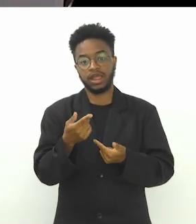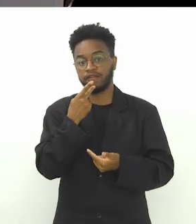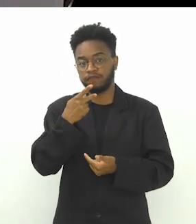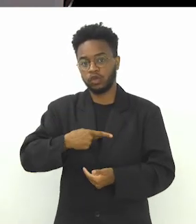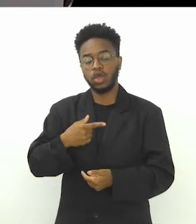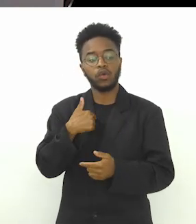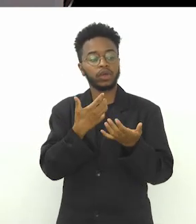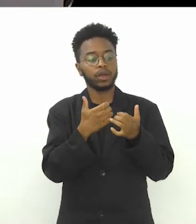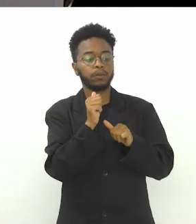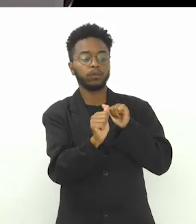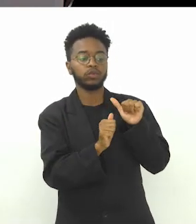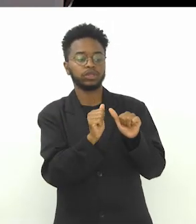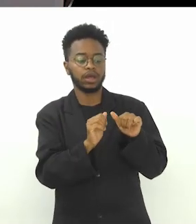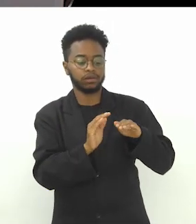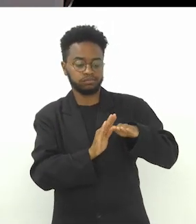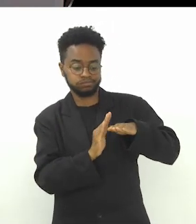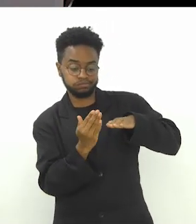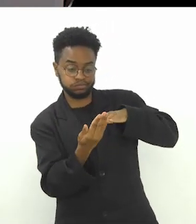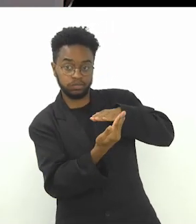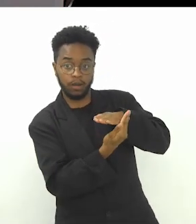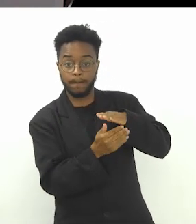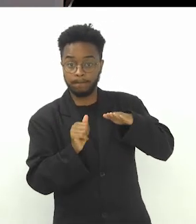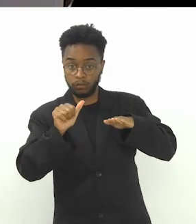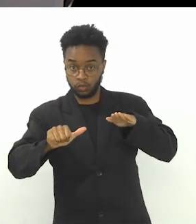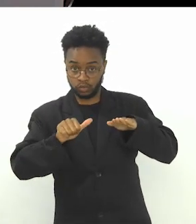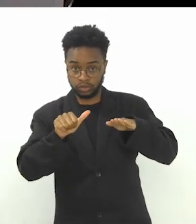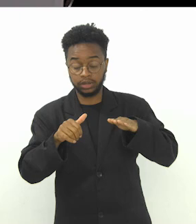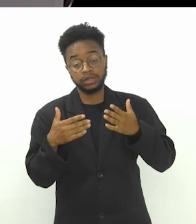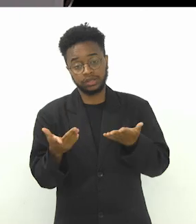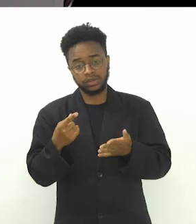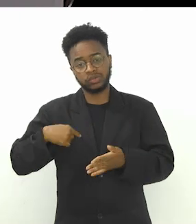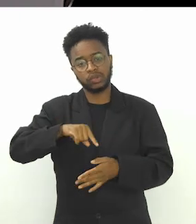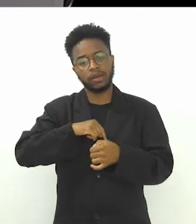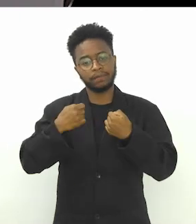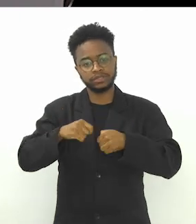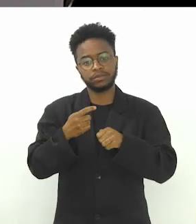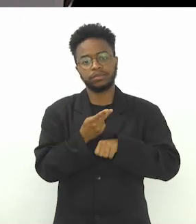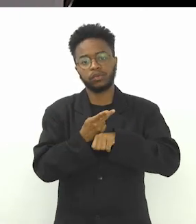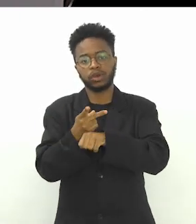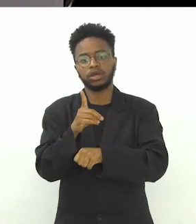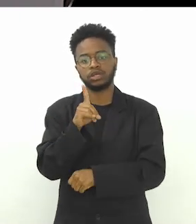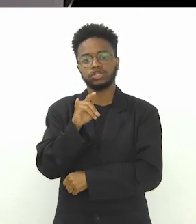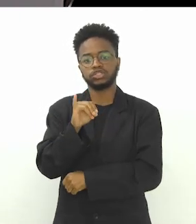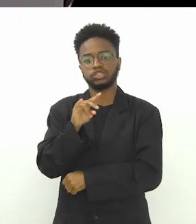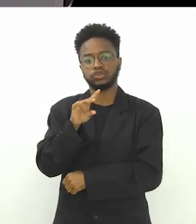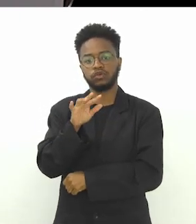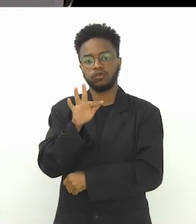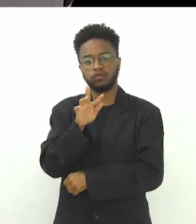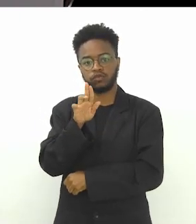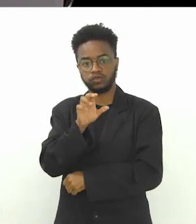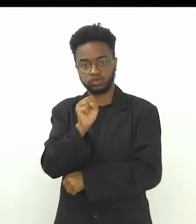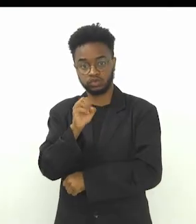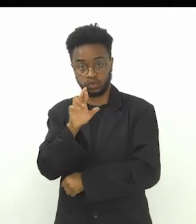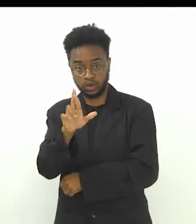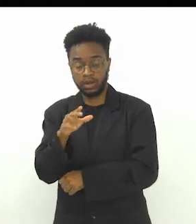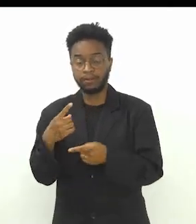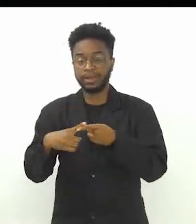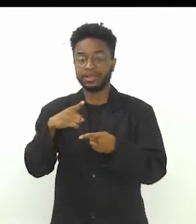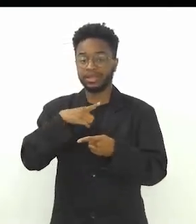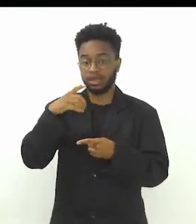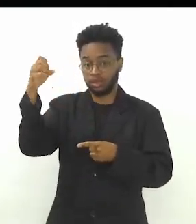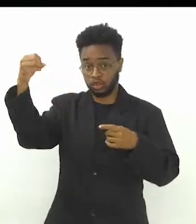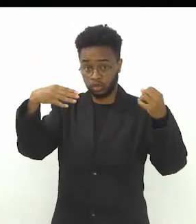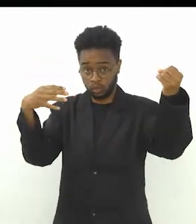lateral do carro toda. Então, toda essa lateral a gente teve que correr atrás de difusores. Então, a gente tinha, além da luz